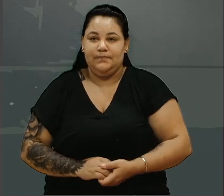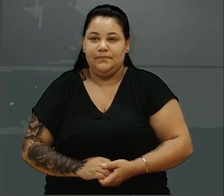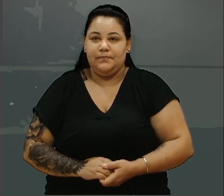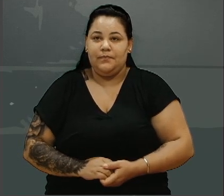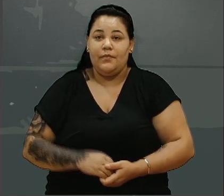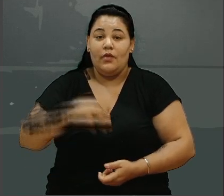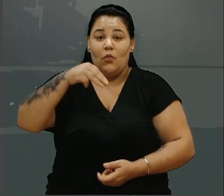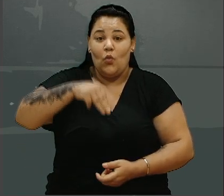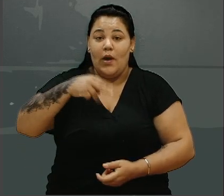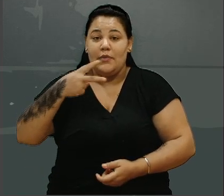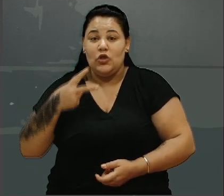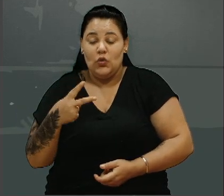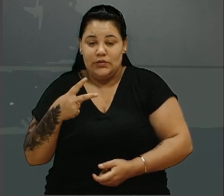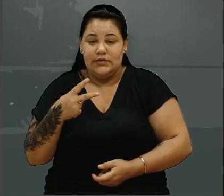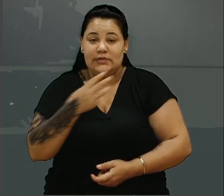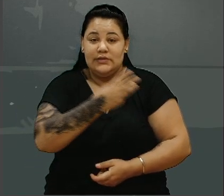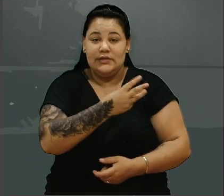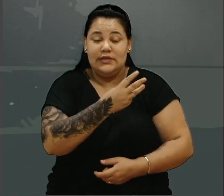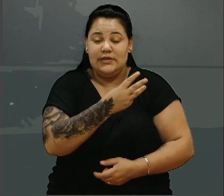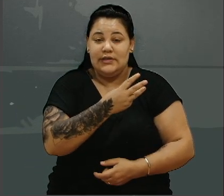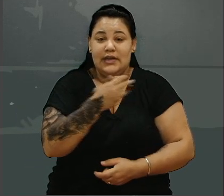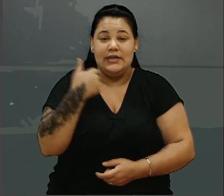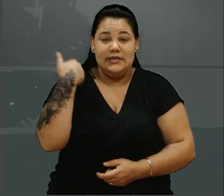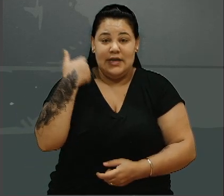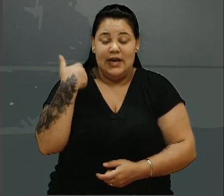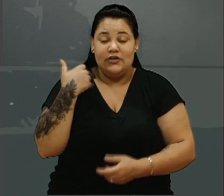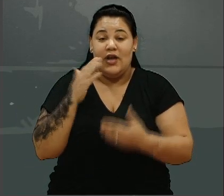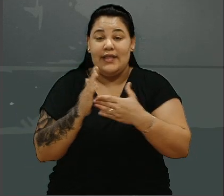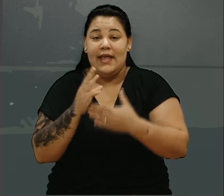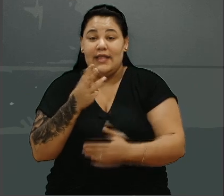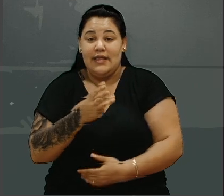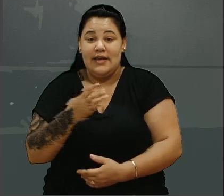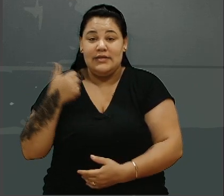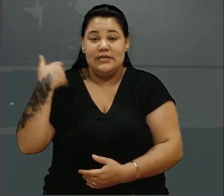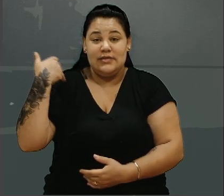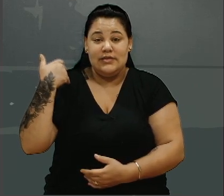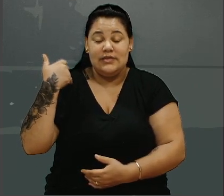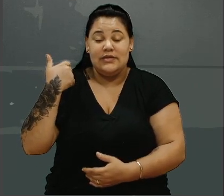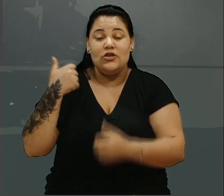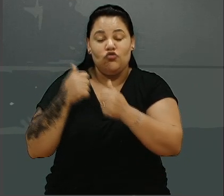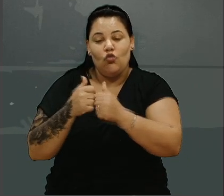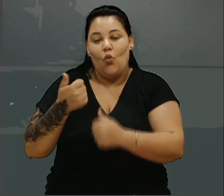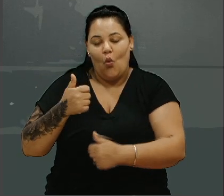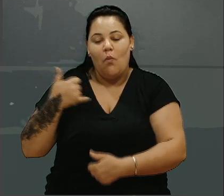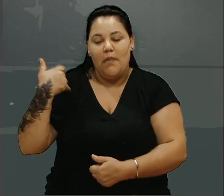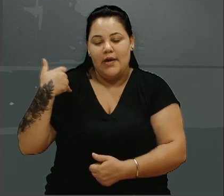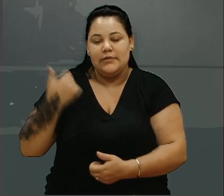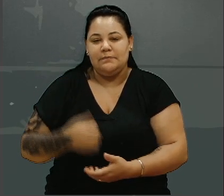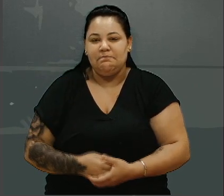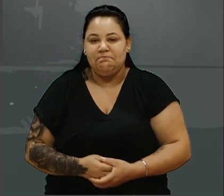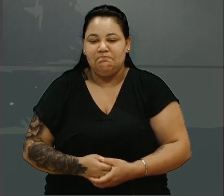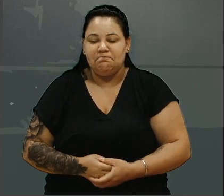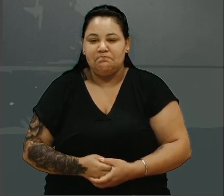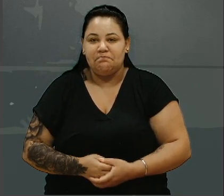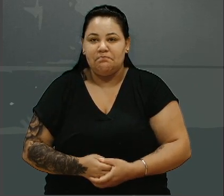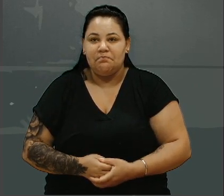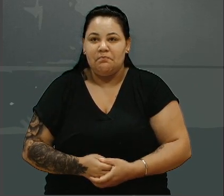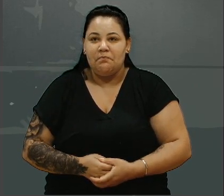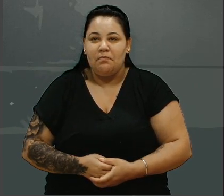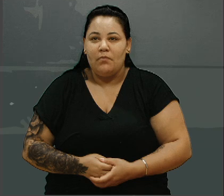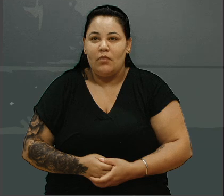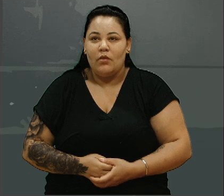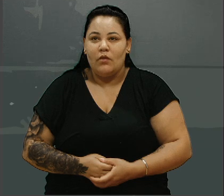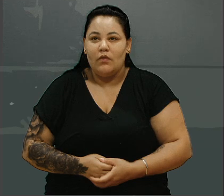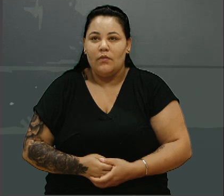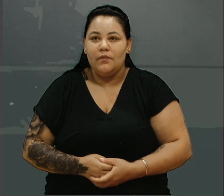Maternal 2, 3 anos a 3 anos e 11 meses. Pré-1, 4 anos a